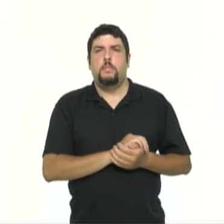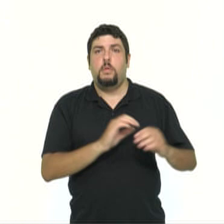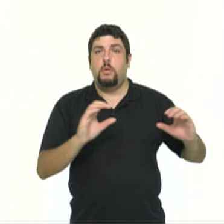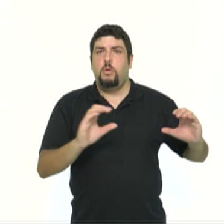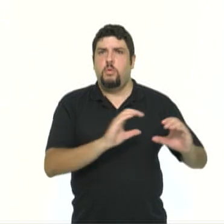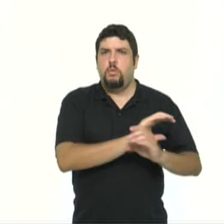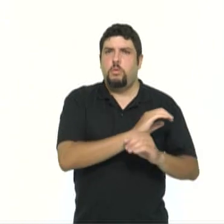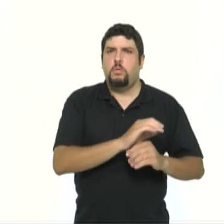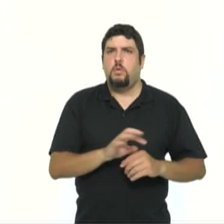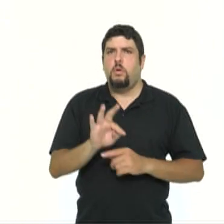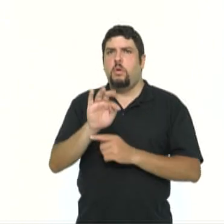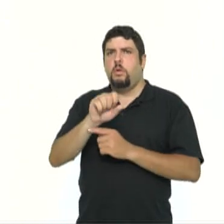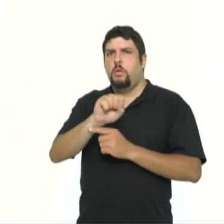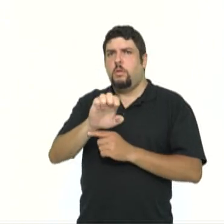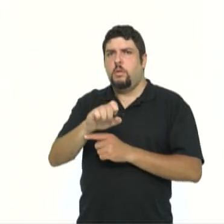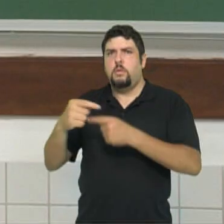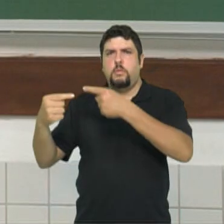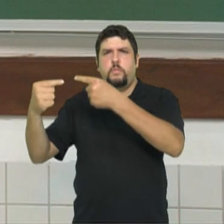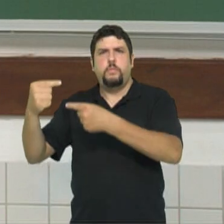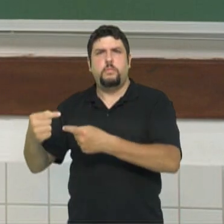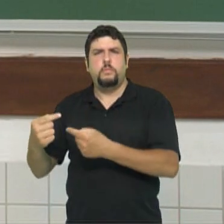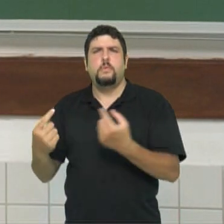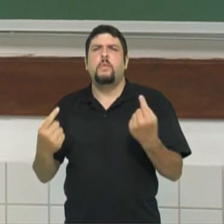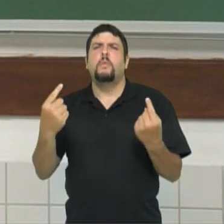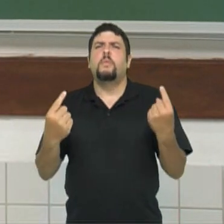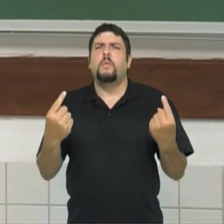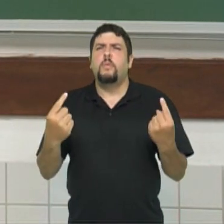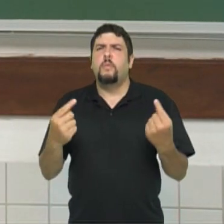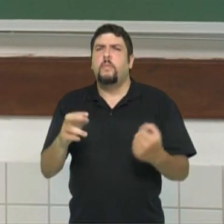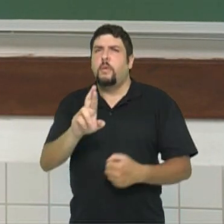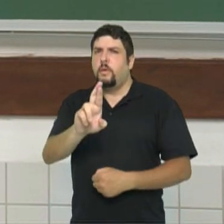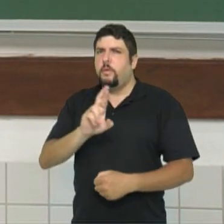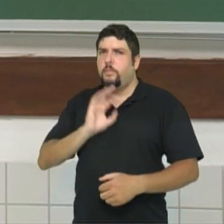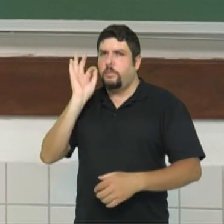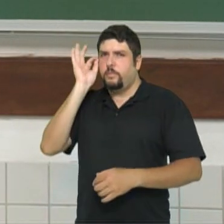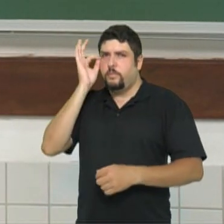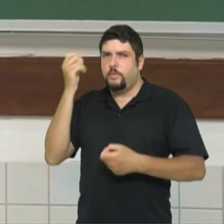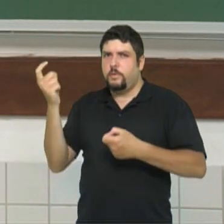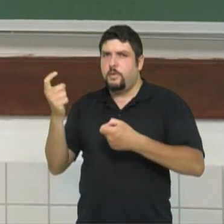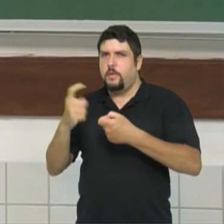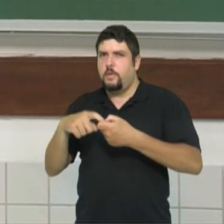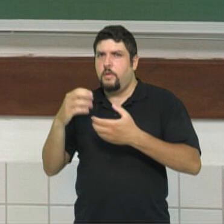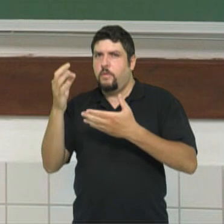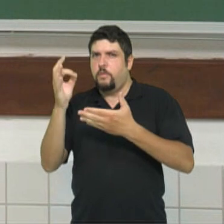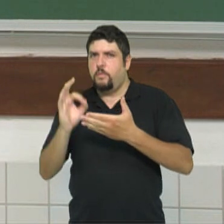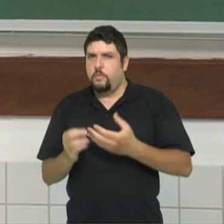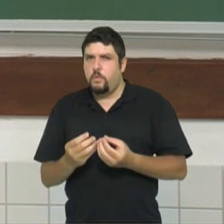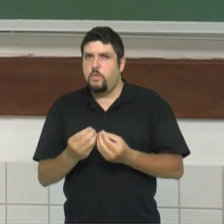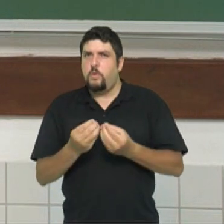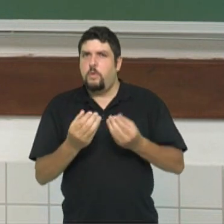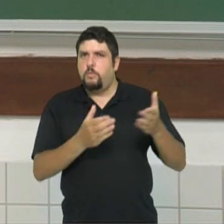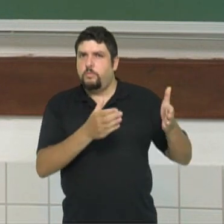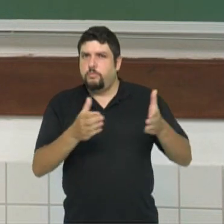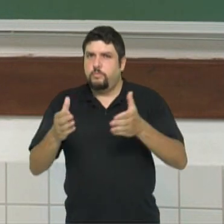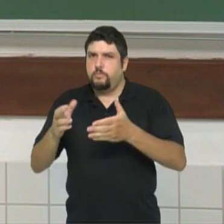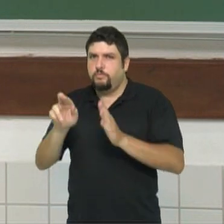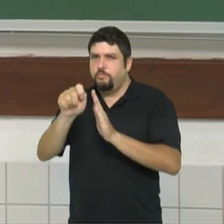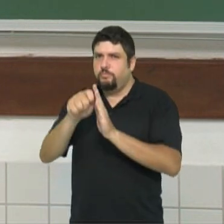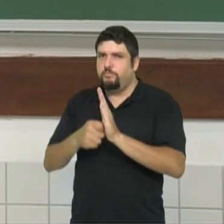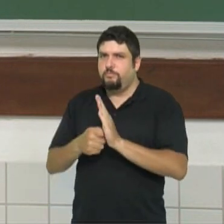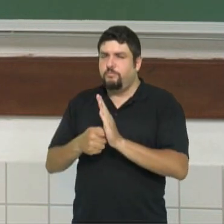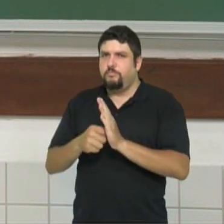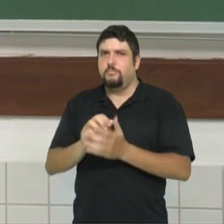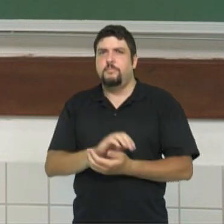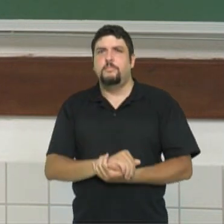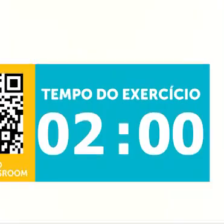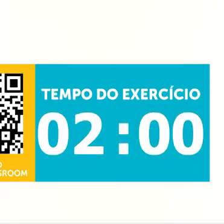Conclusão, tese e argumentos. Vamos lá então, responde rapidinho como que tem que ser dividida, o que tem que ter na nossa redação. Vamos lá então? Já